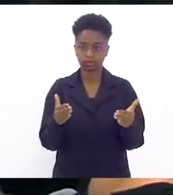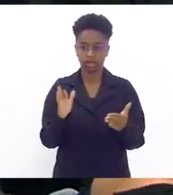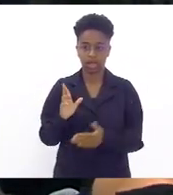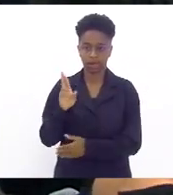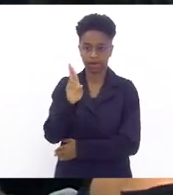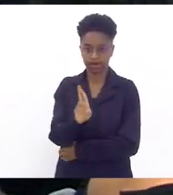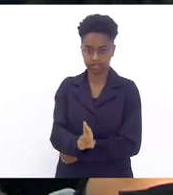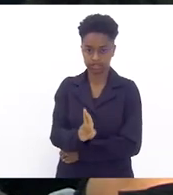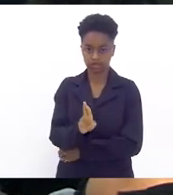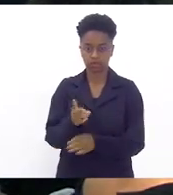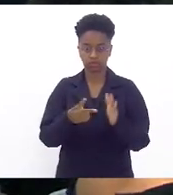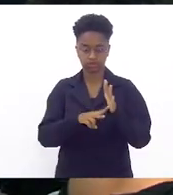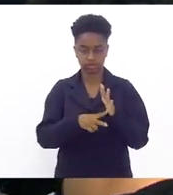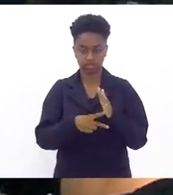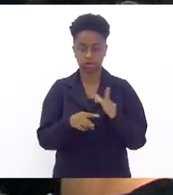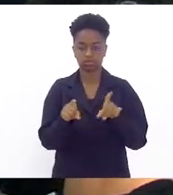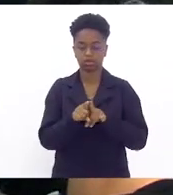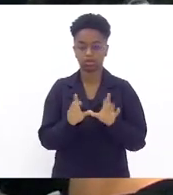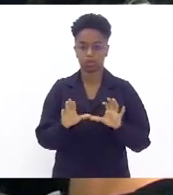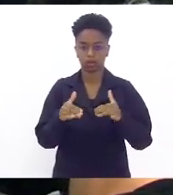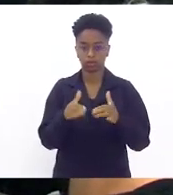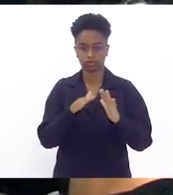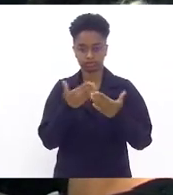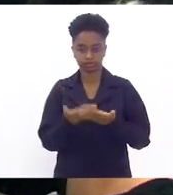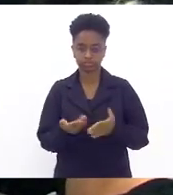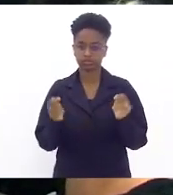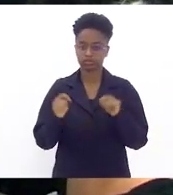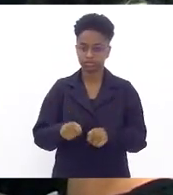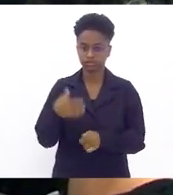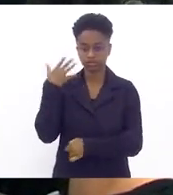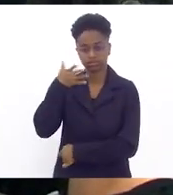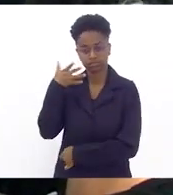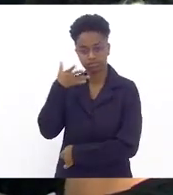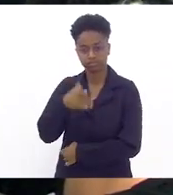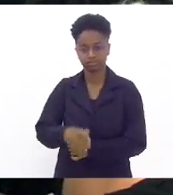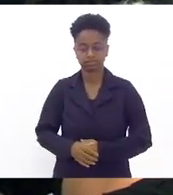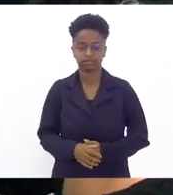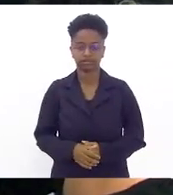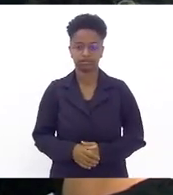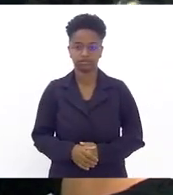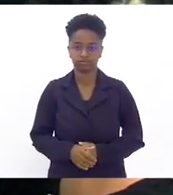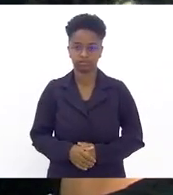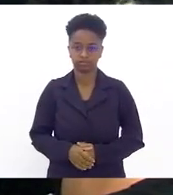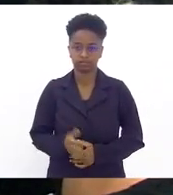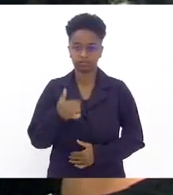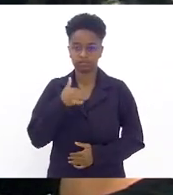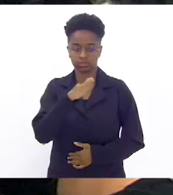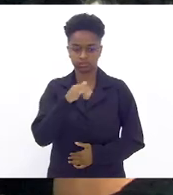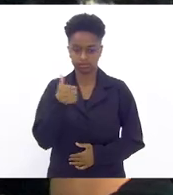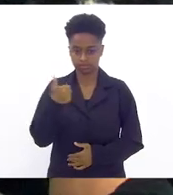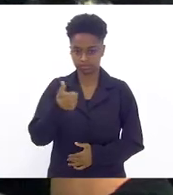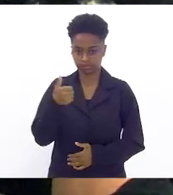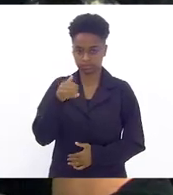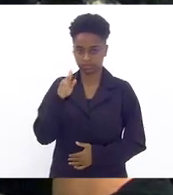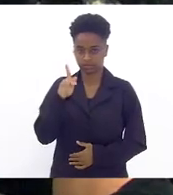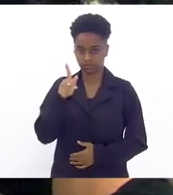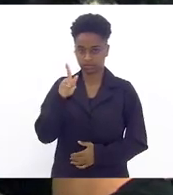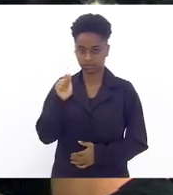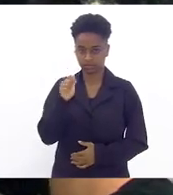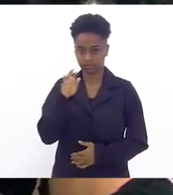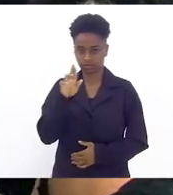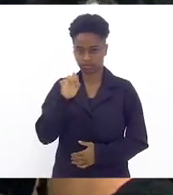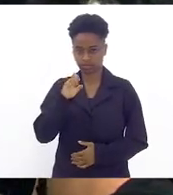dos sindicatos da comunidade escolar possa fazer o uso da palavra vamos chamar primeiro o Gabriel embraim